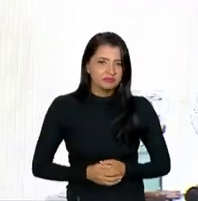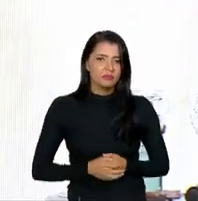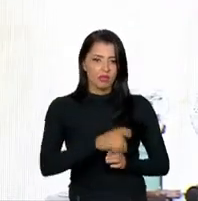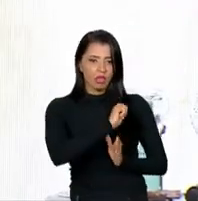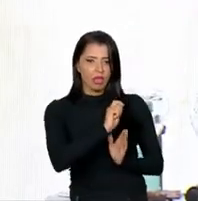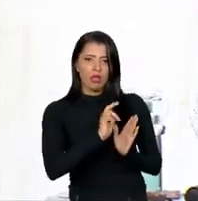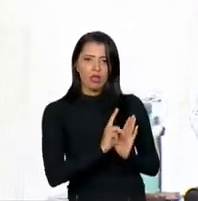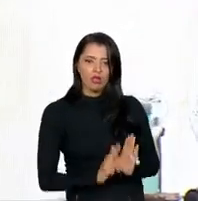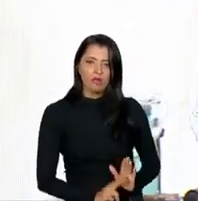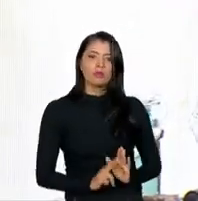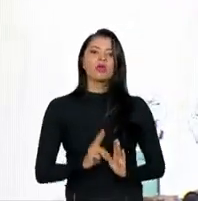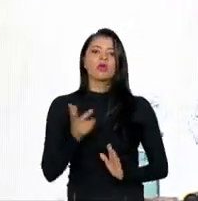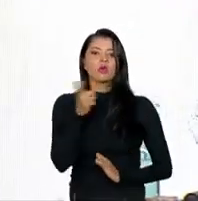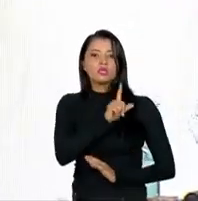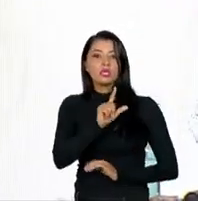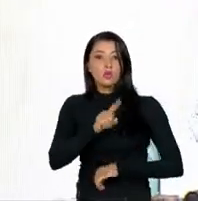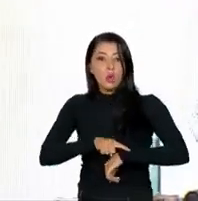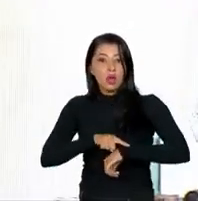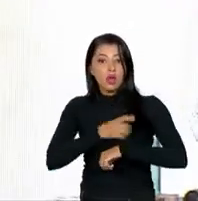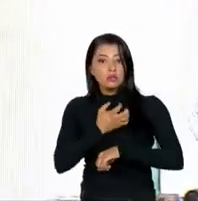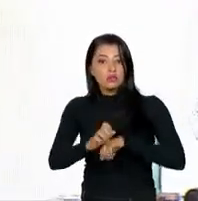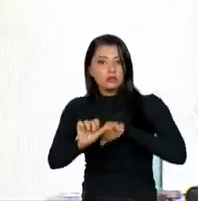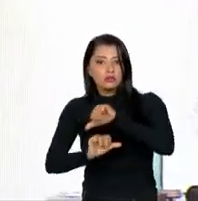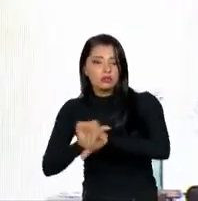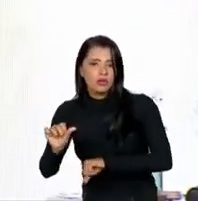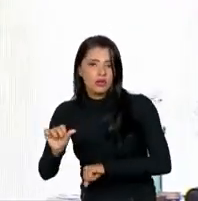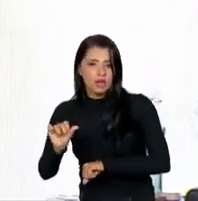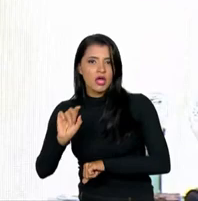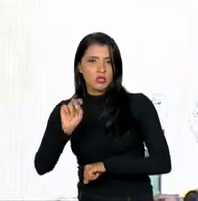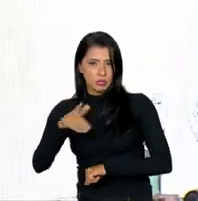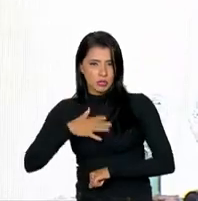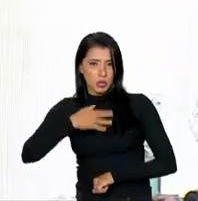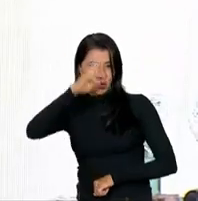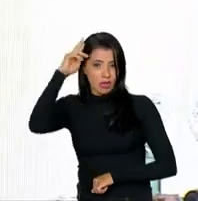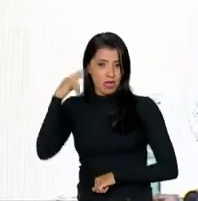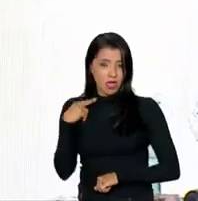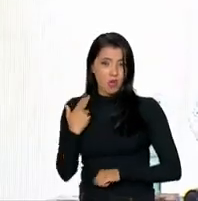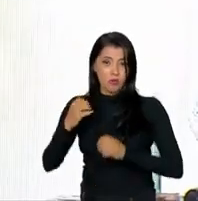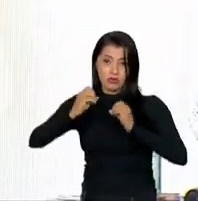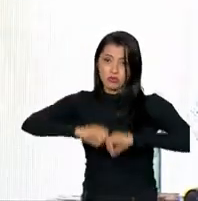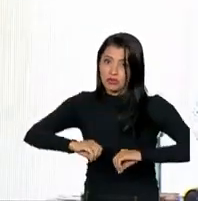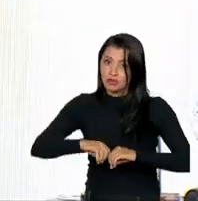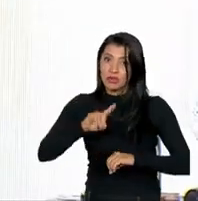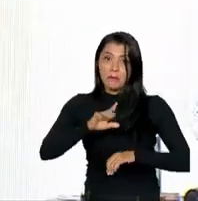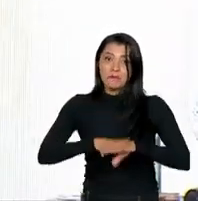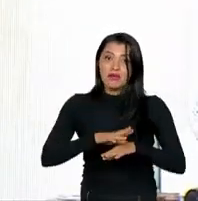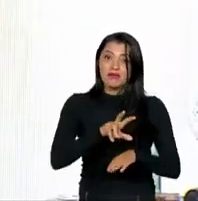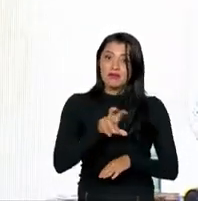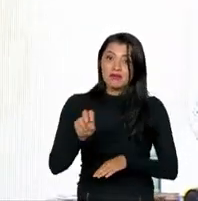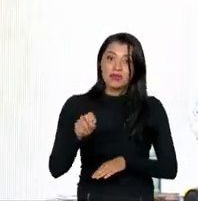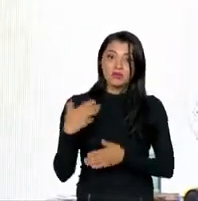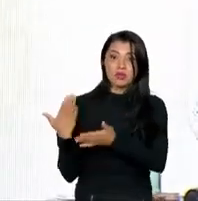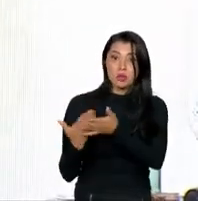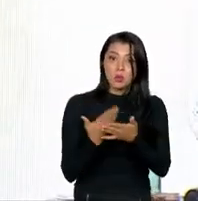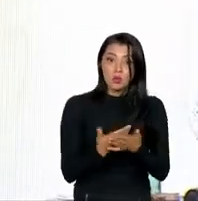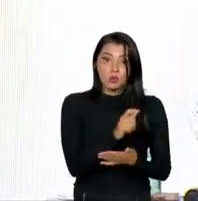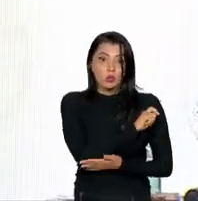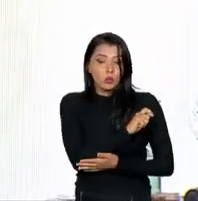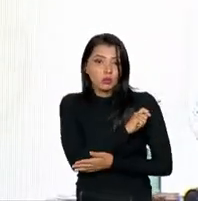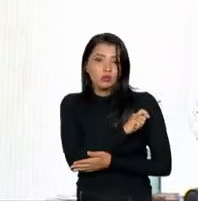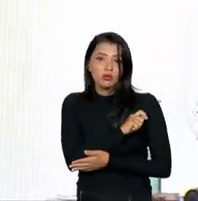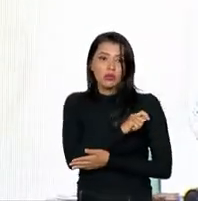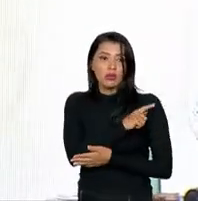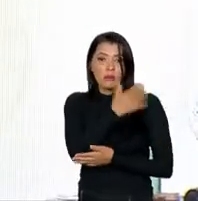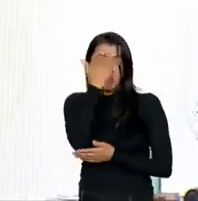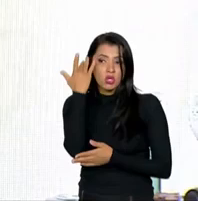o horário do estágio. E não era apenas a Aniele que estava sendo afetada, eram mais de 500 estudantes. E ninguém